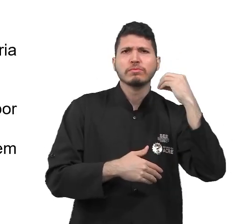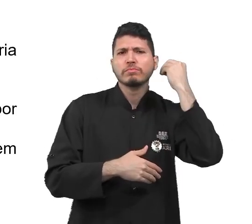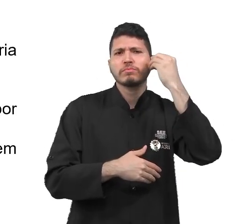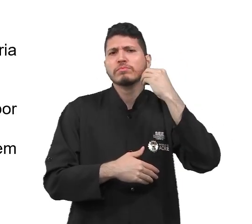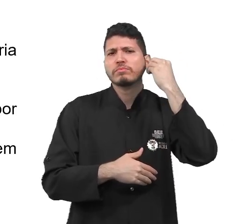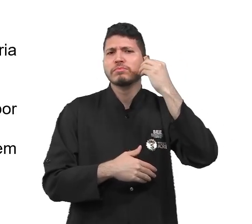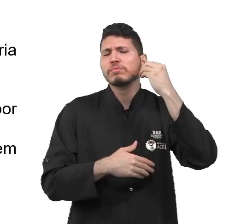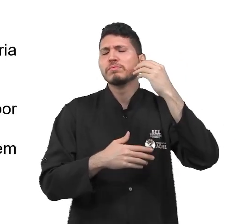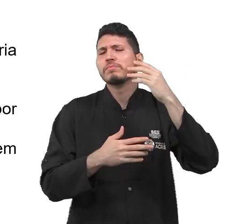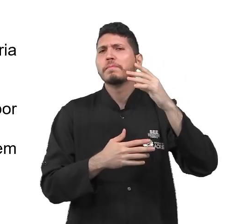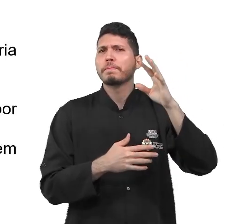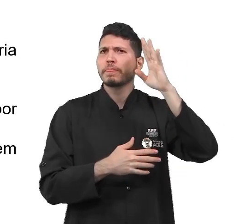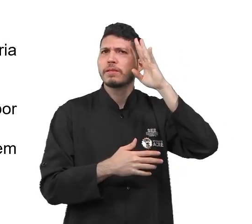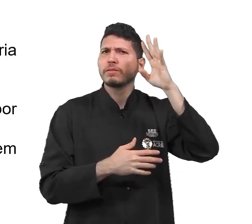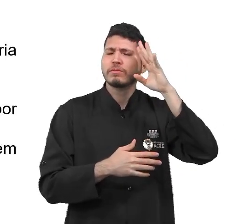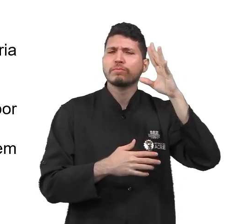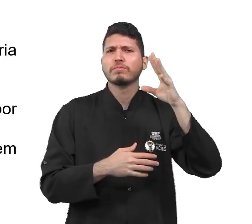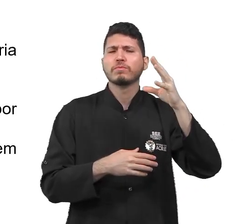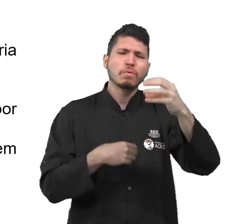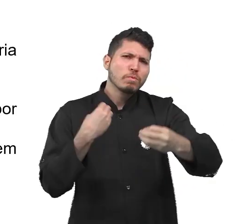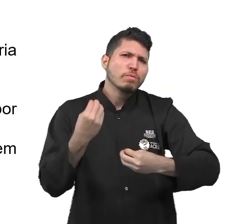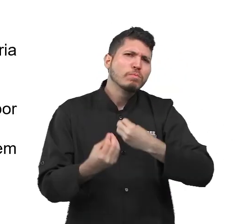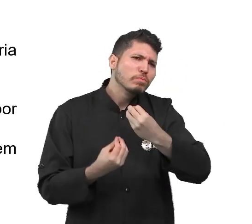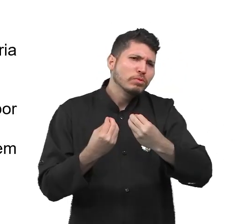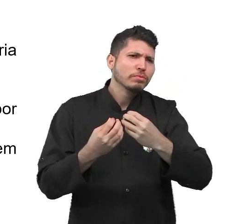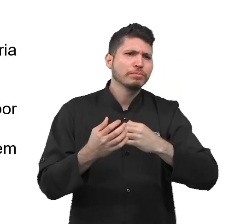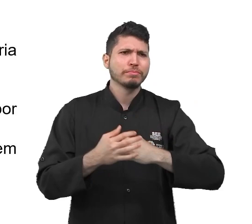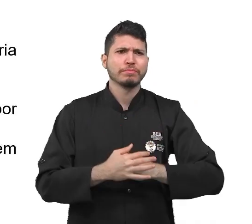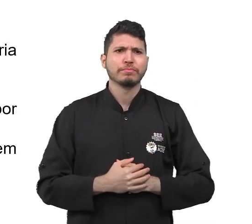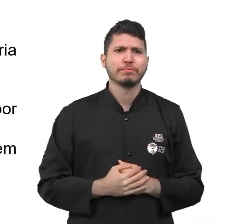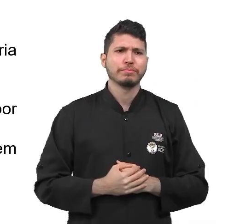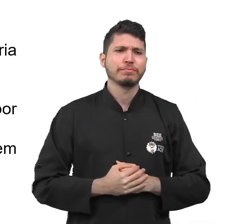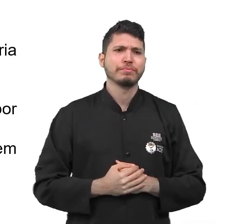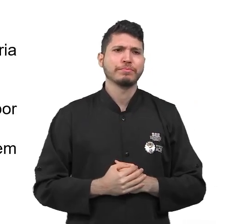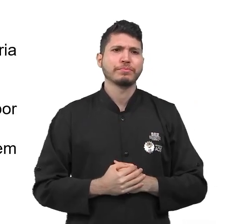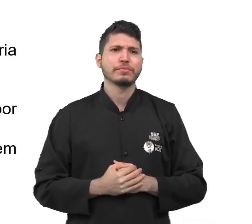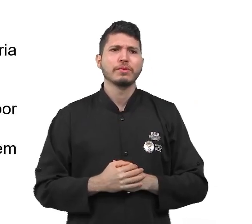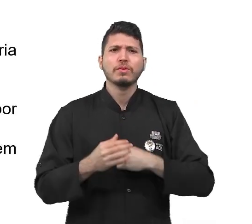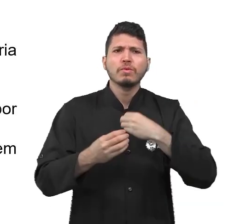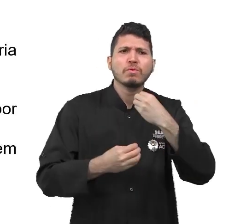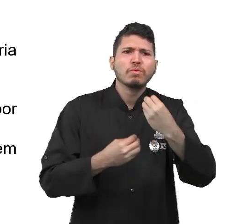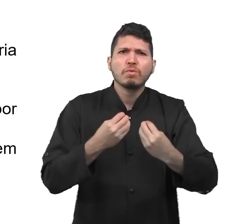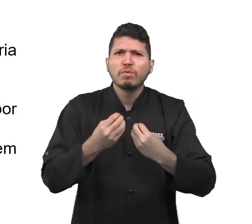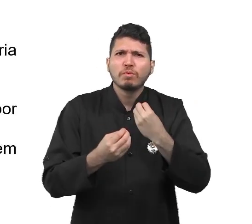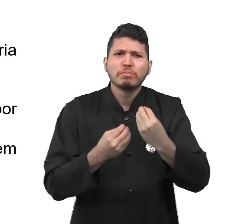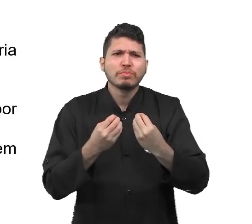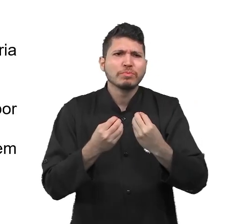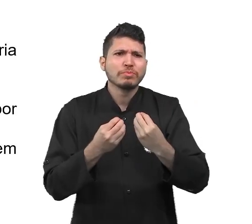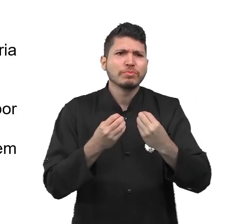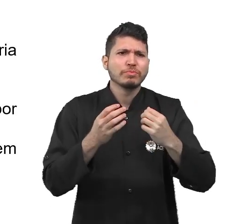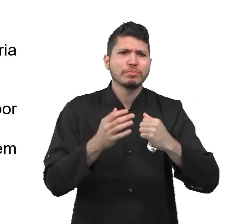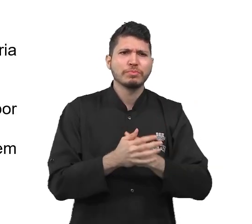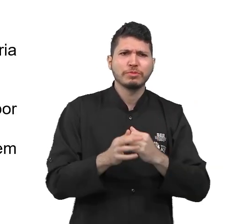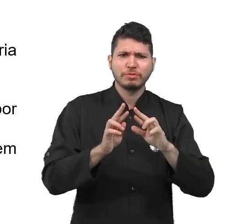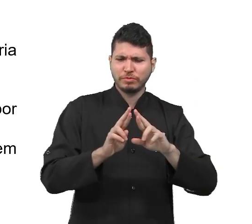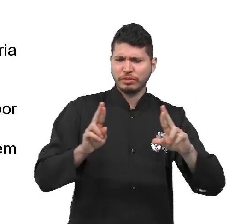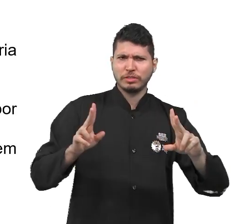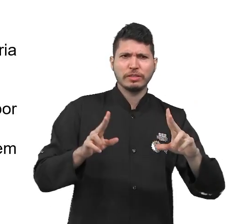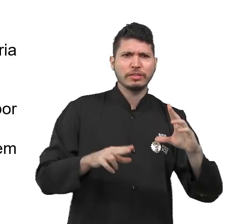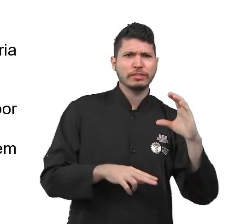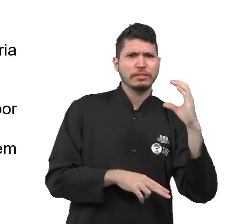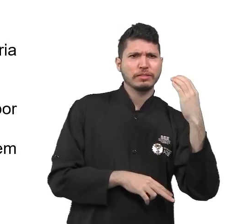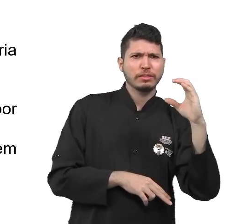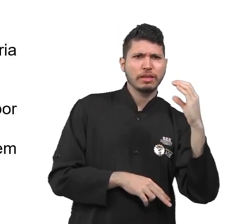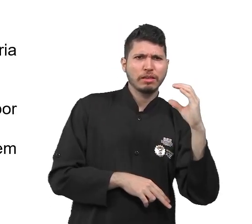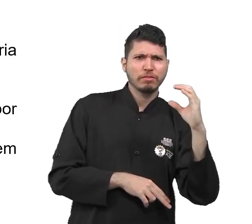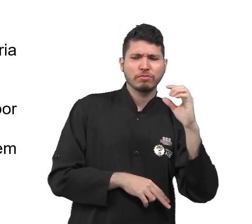Quanto à demarcação, como podemos distinguir ciência de falsa ciência ou de